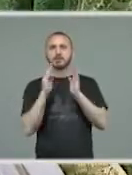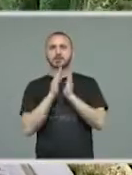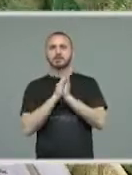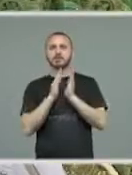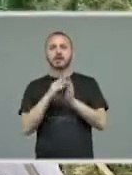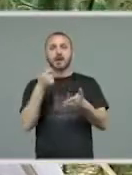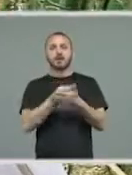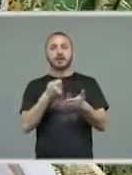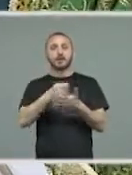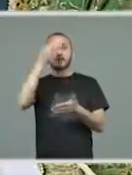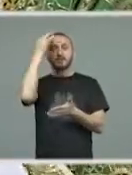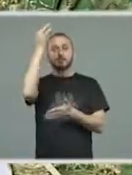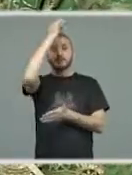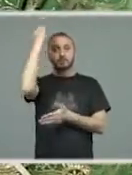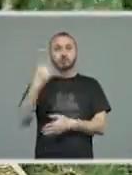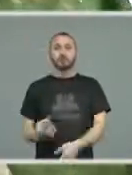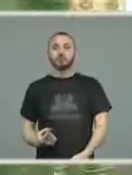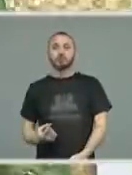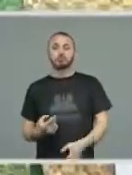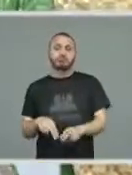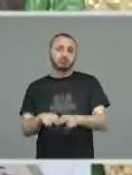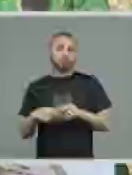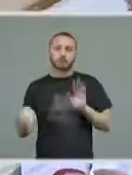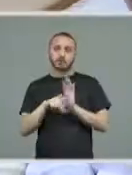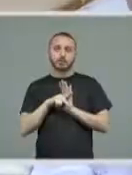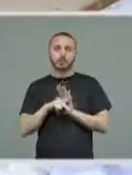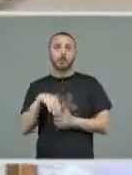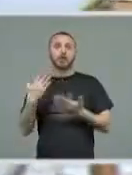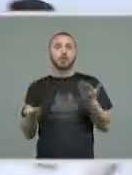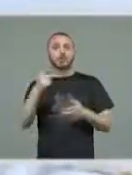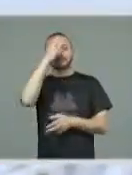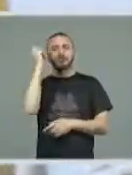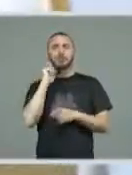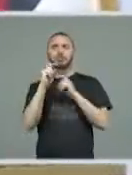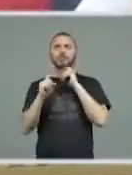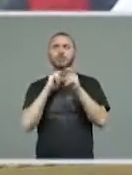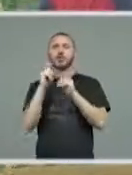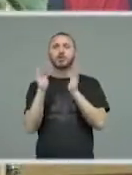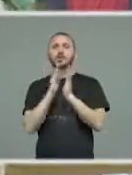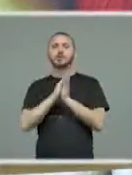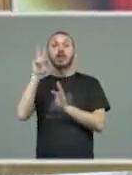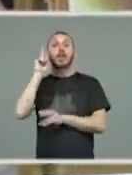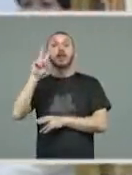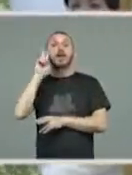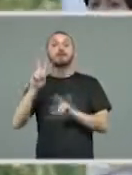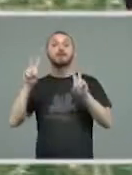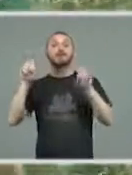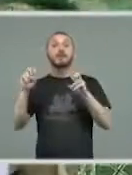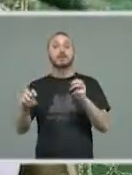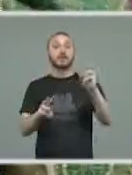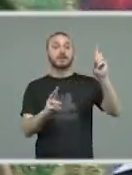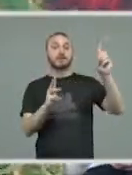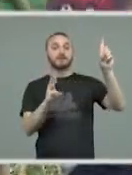batalha espiritual por si só. Quando alguém duvidar da oração, lembre do fato do terceiro milagre de